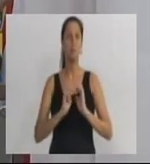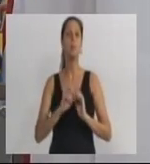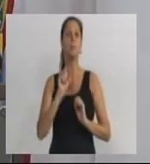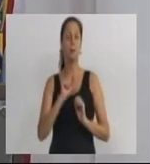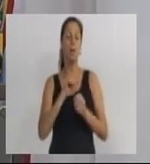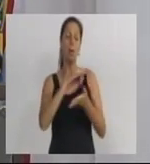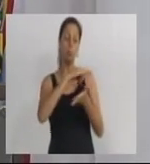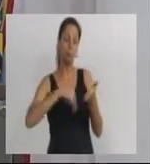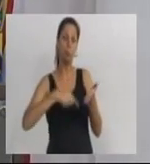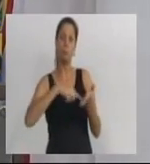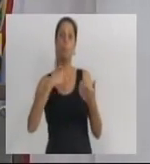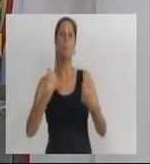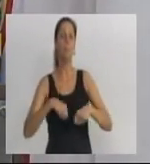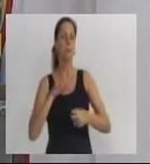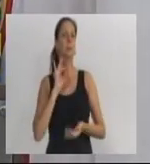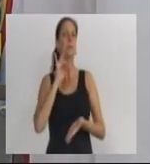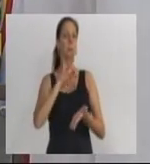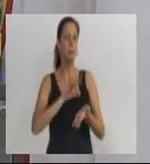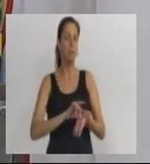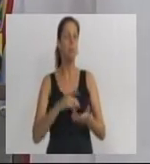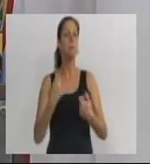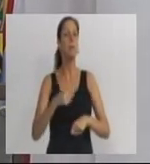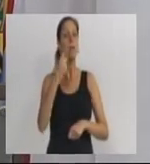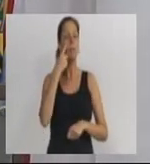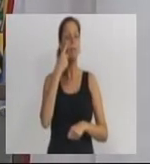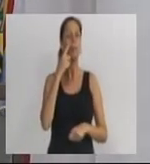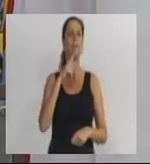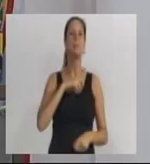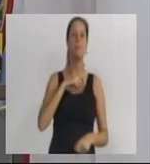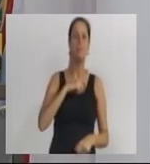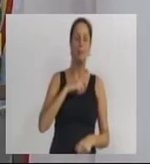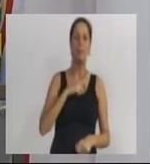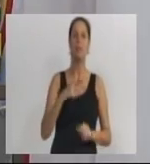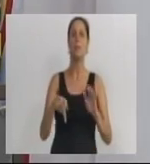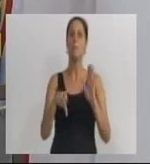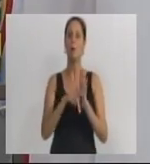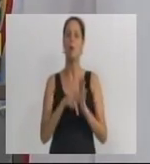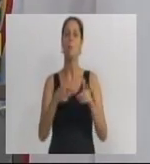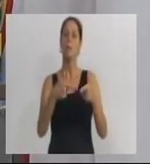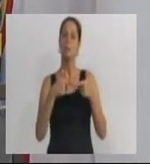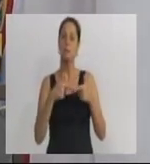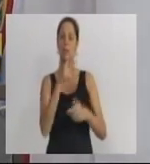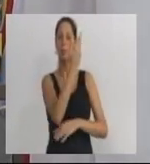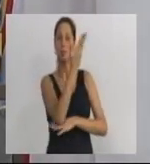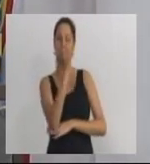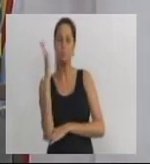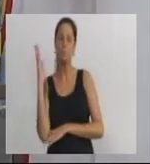estar regularizada. Tem que ver se existe licenciamento, seja ele ambiental, estrutural,